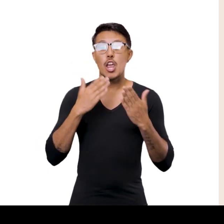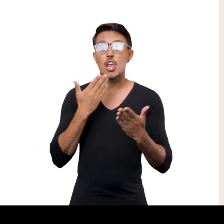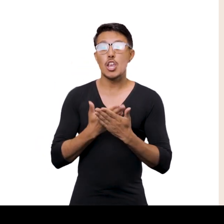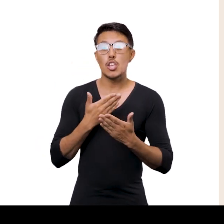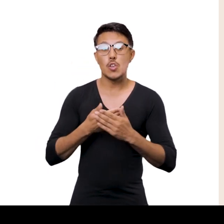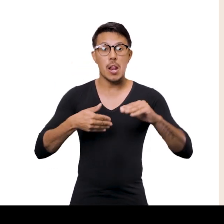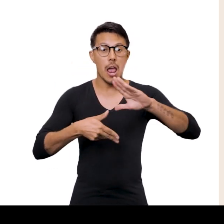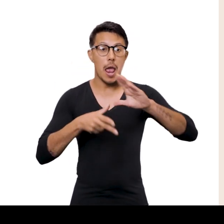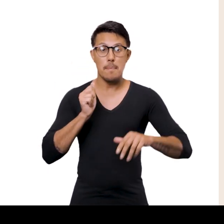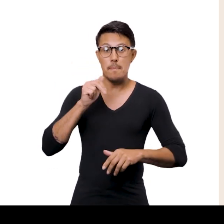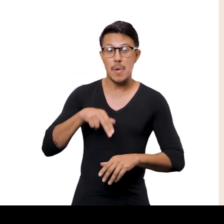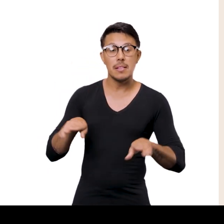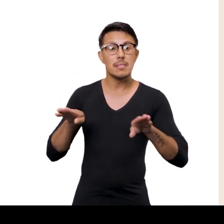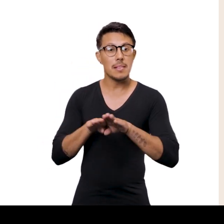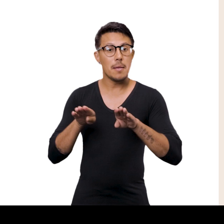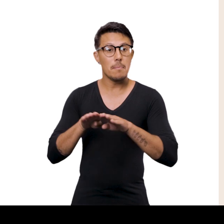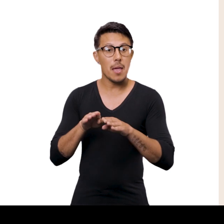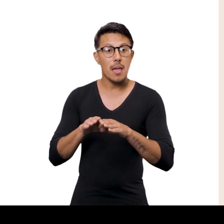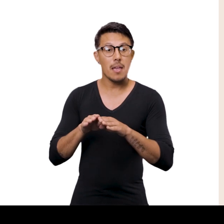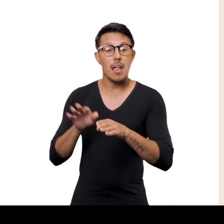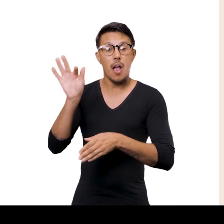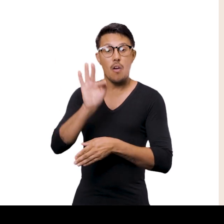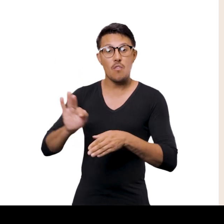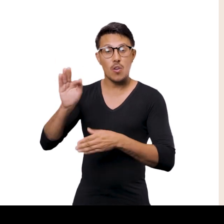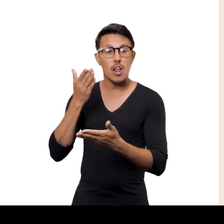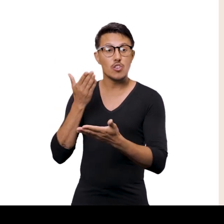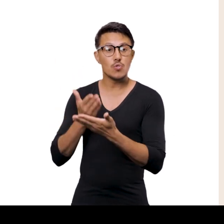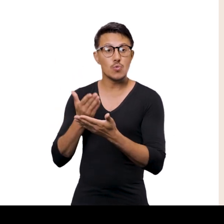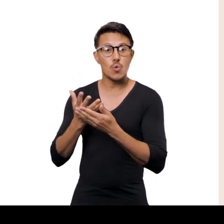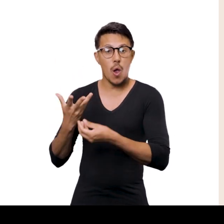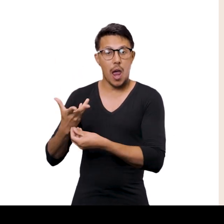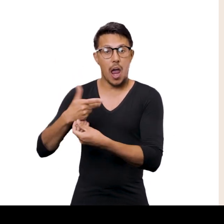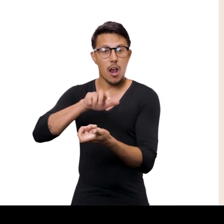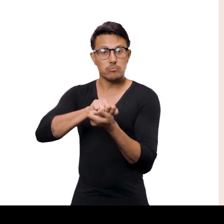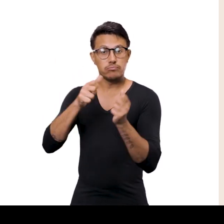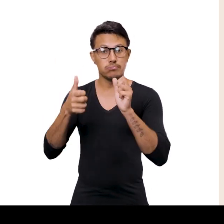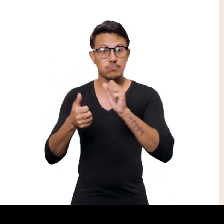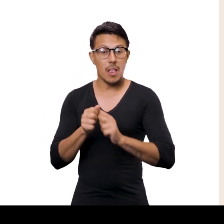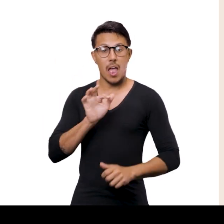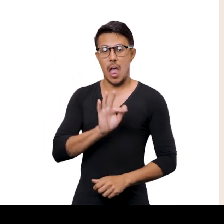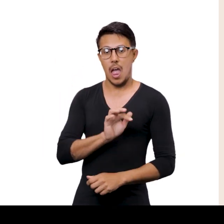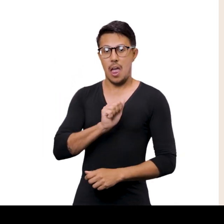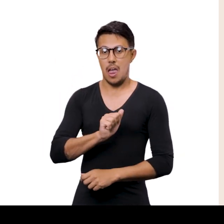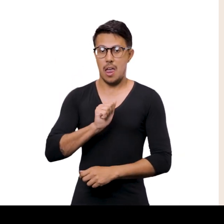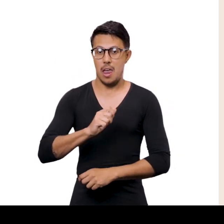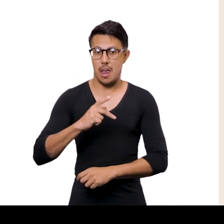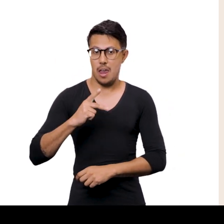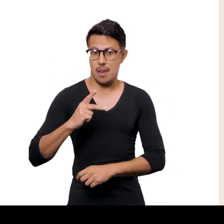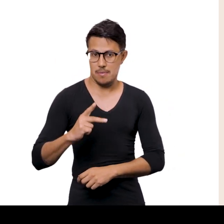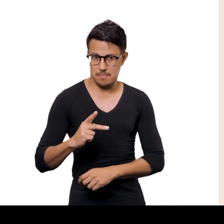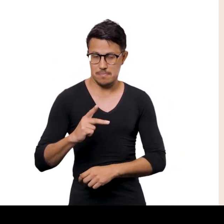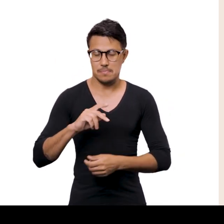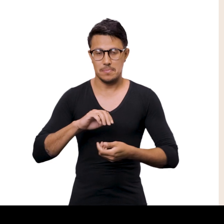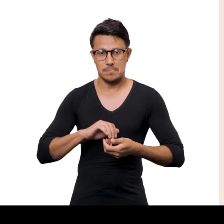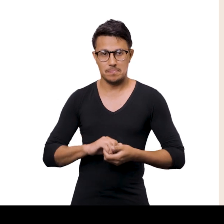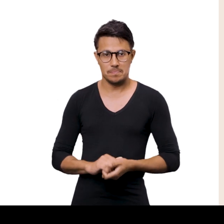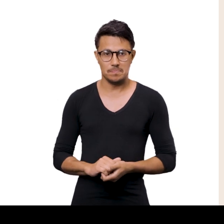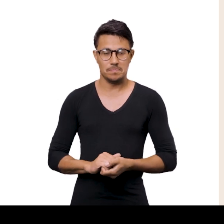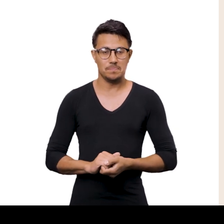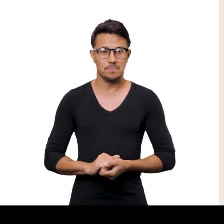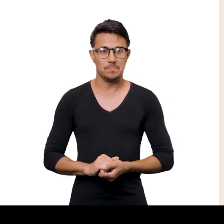Escola Pan-Americana de Arte e depois ingressou no curso de Artes Plásticas da Fundação Armando Álvares